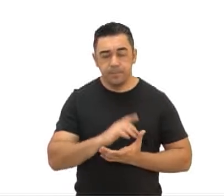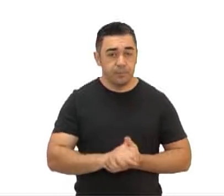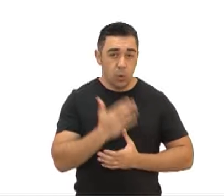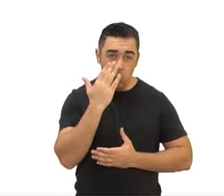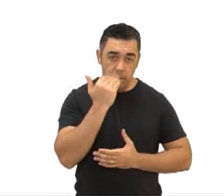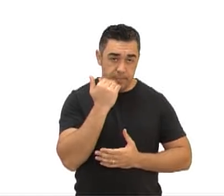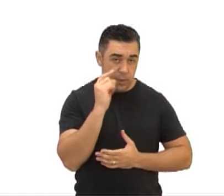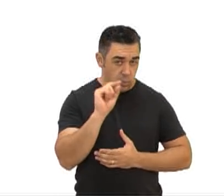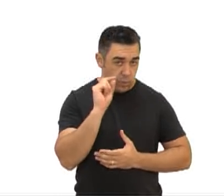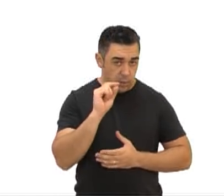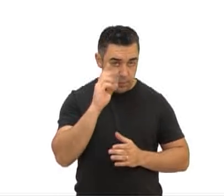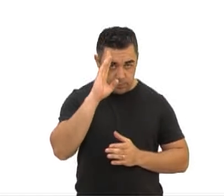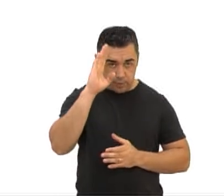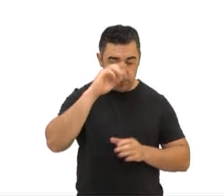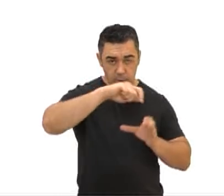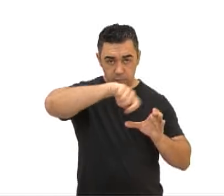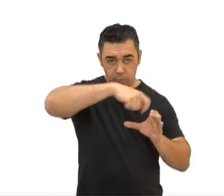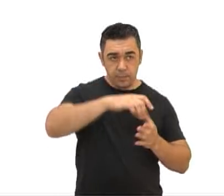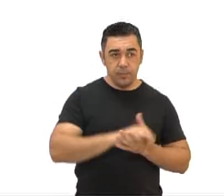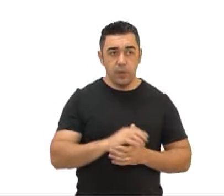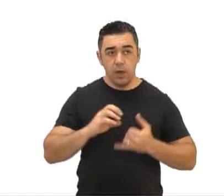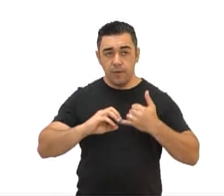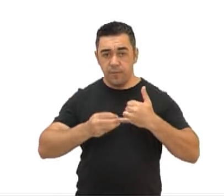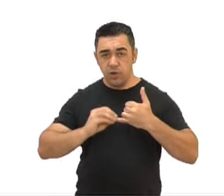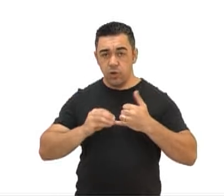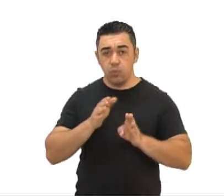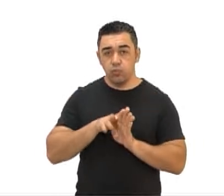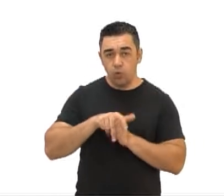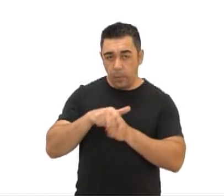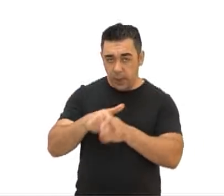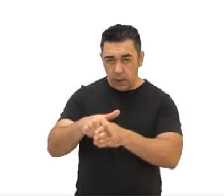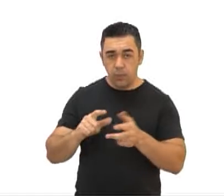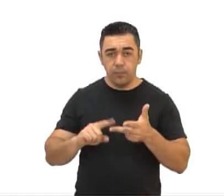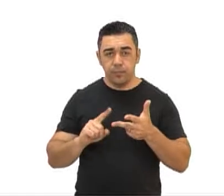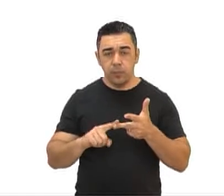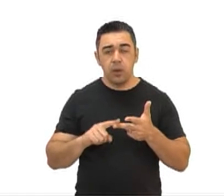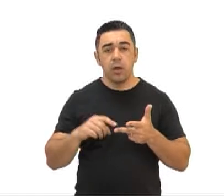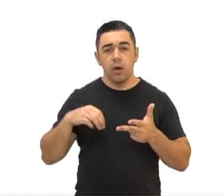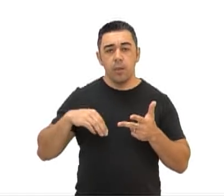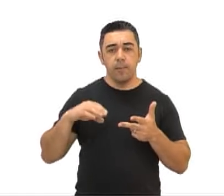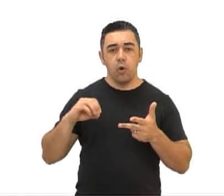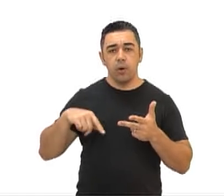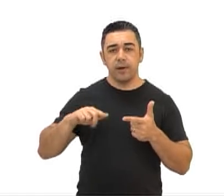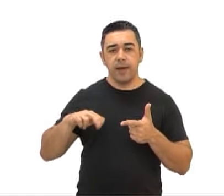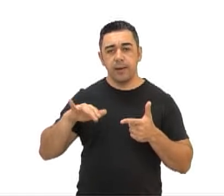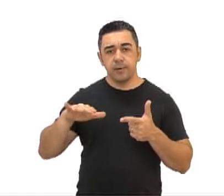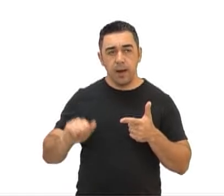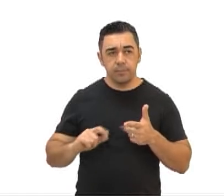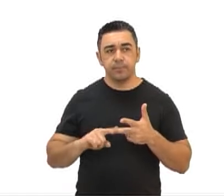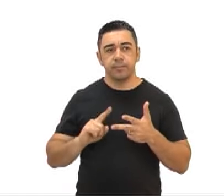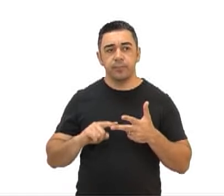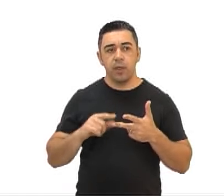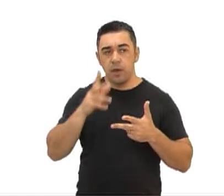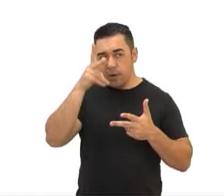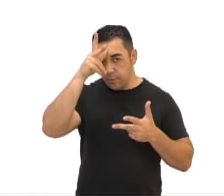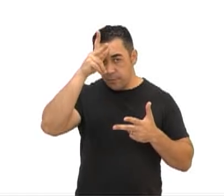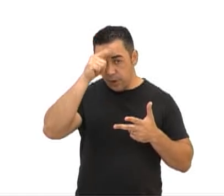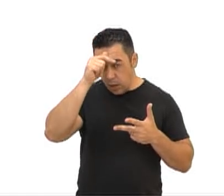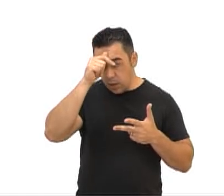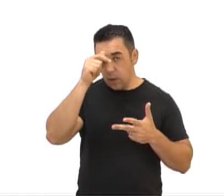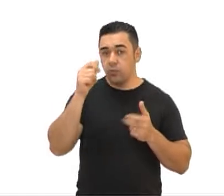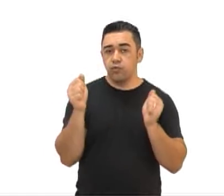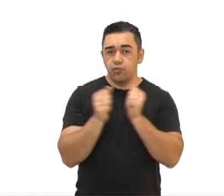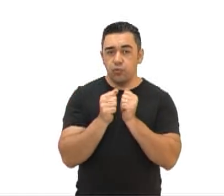Entre as comidas típicas do sudeste, o feijão tropeiro, a moqueca capixaba, o frango com